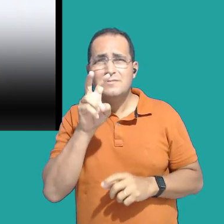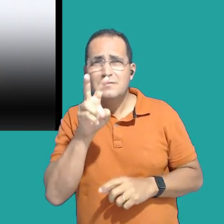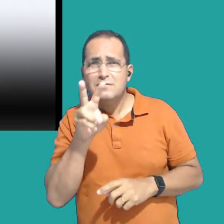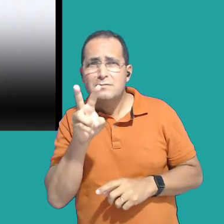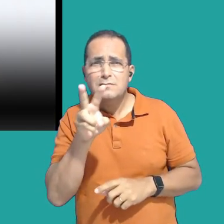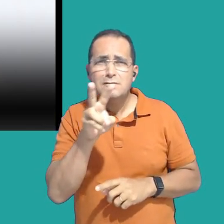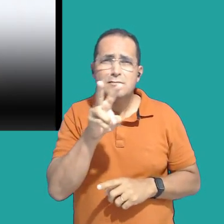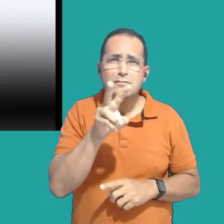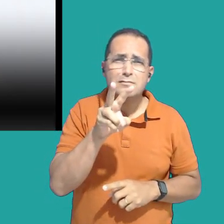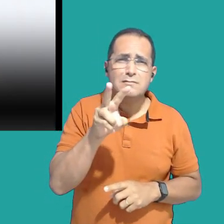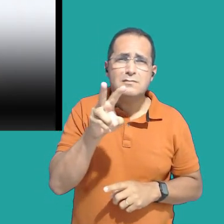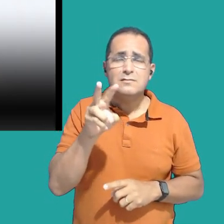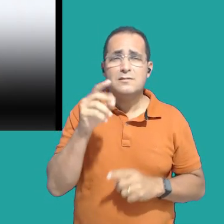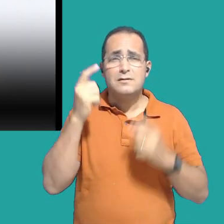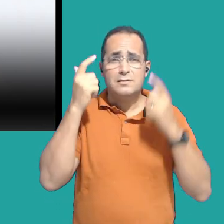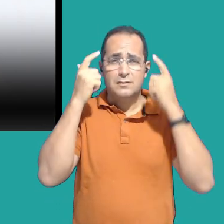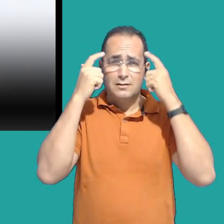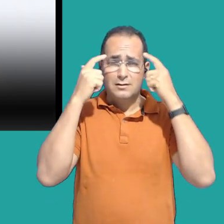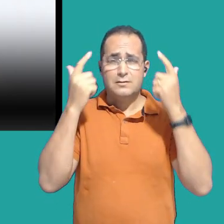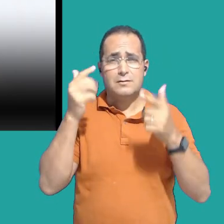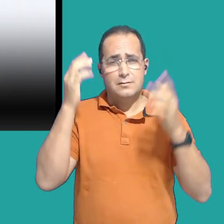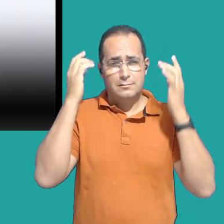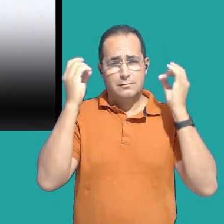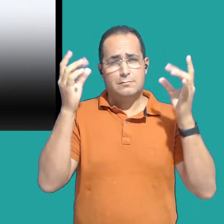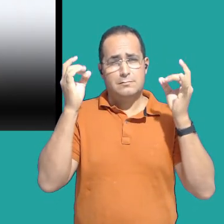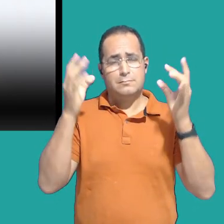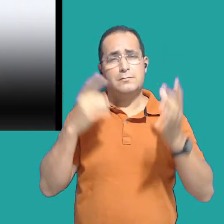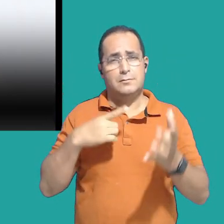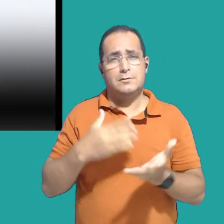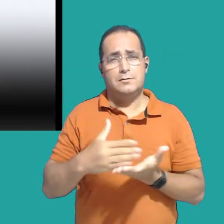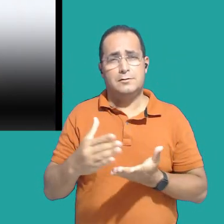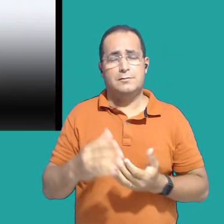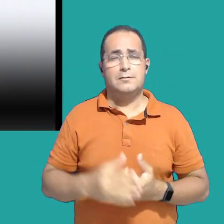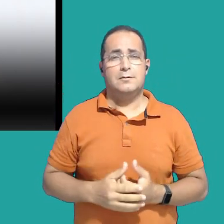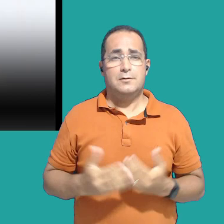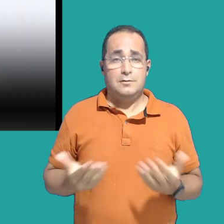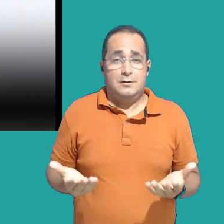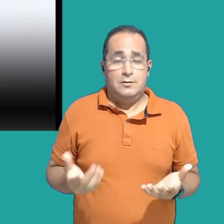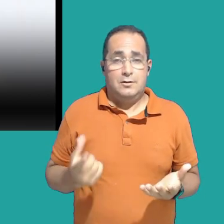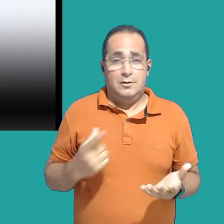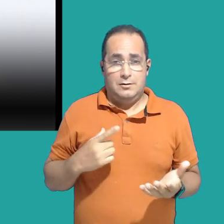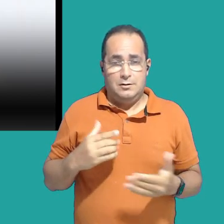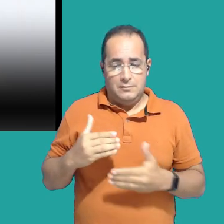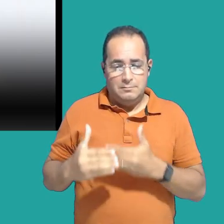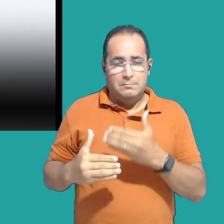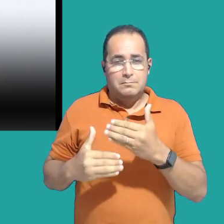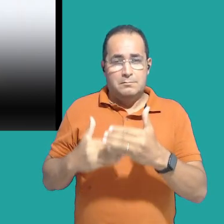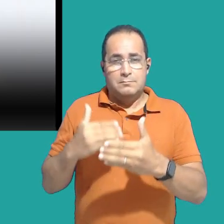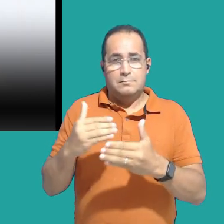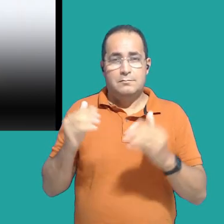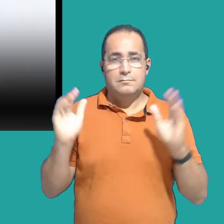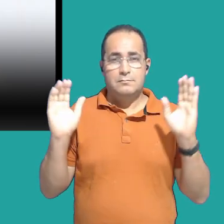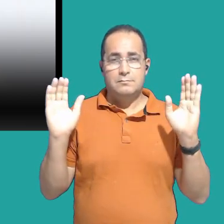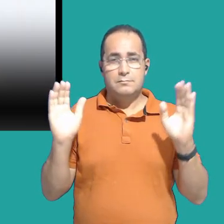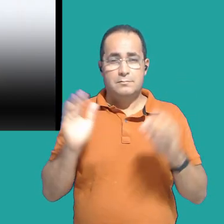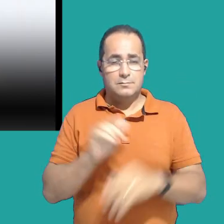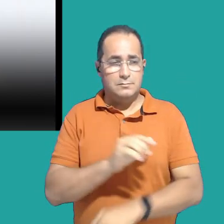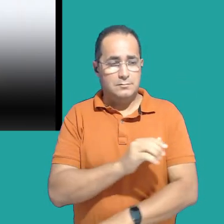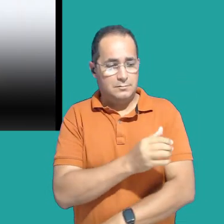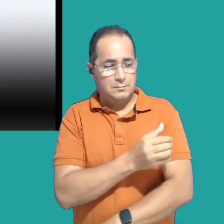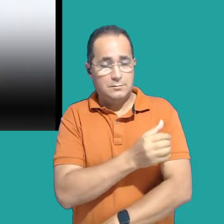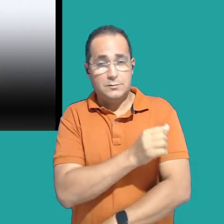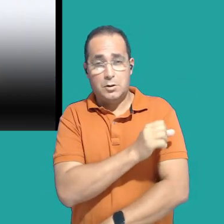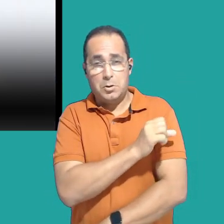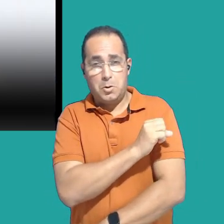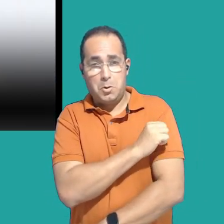fazia um esforço maior para enxergar, né? E tal. Enfim. Aí eu estava nesse processo